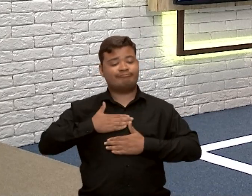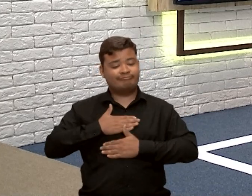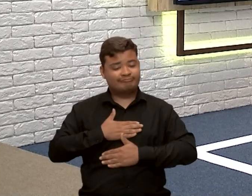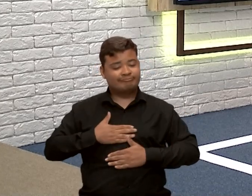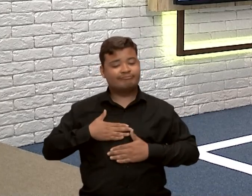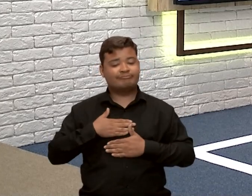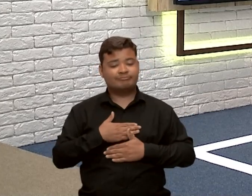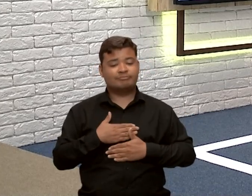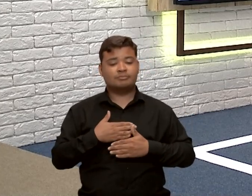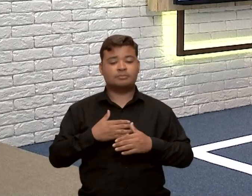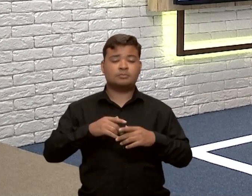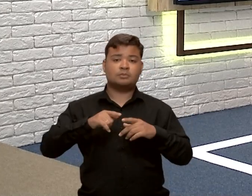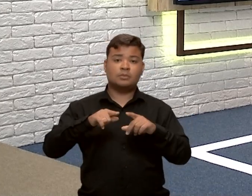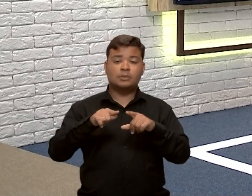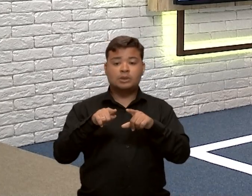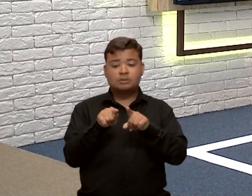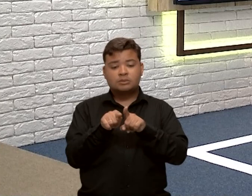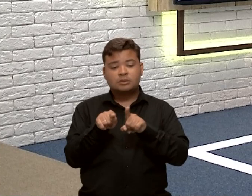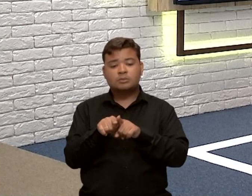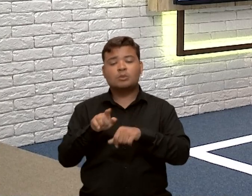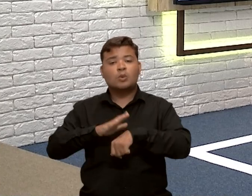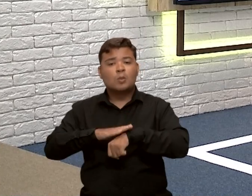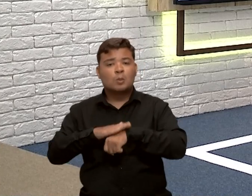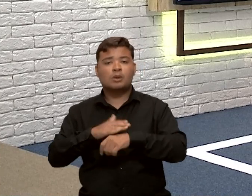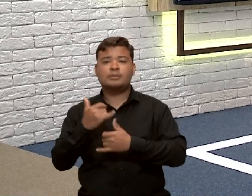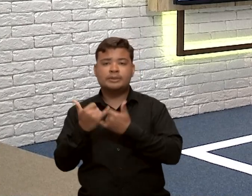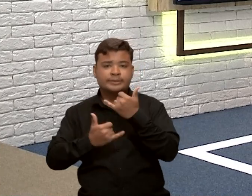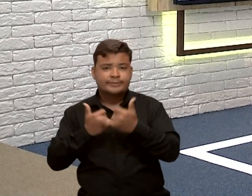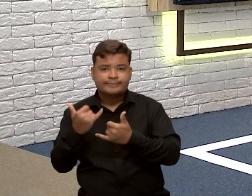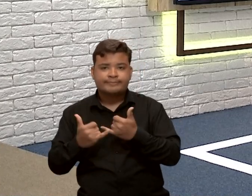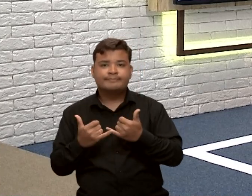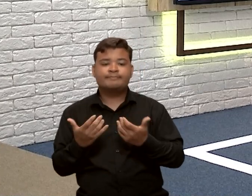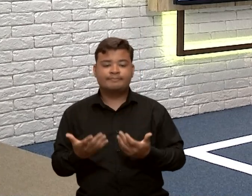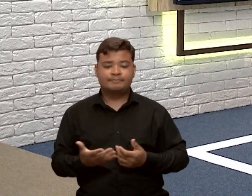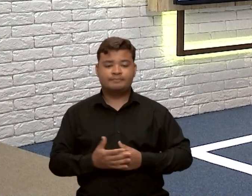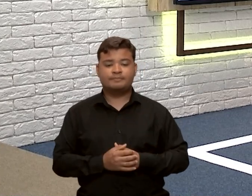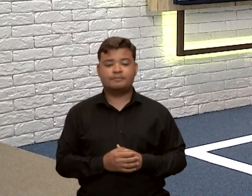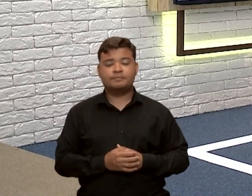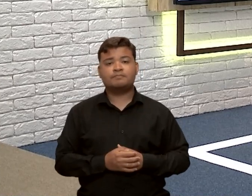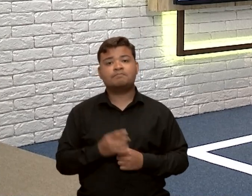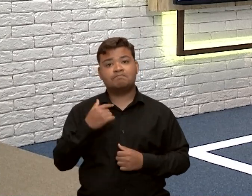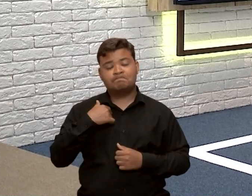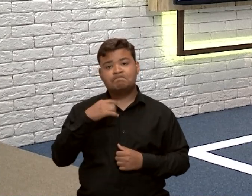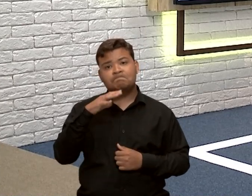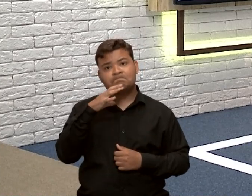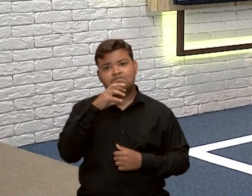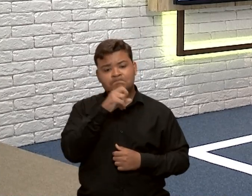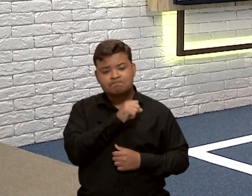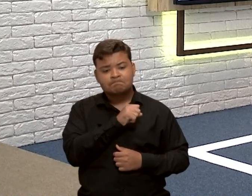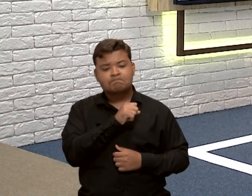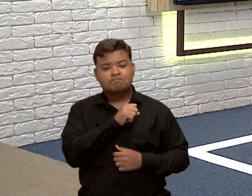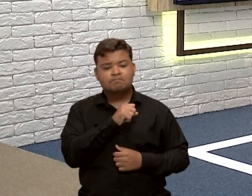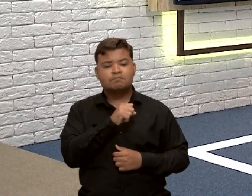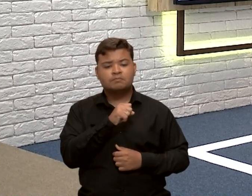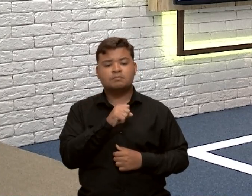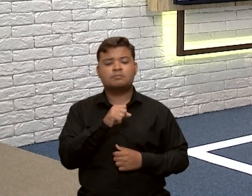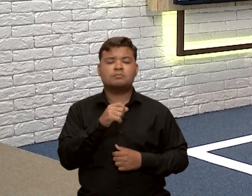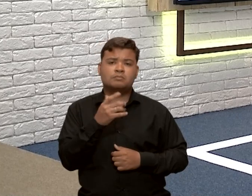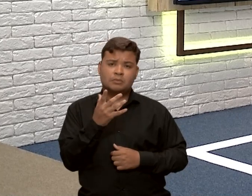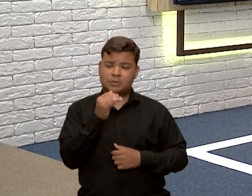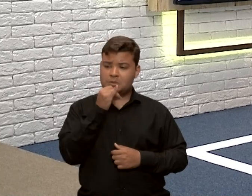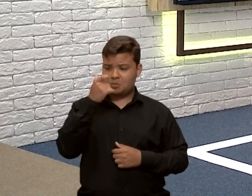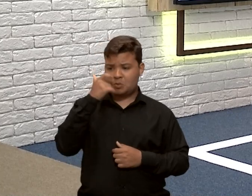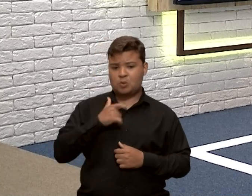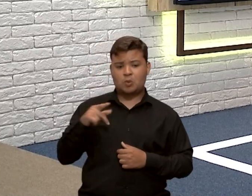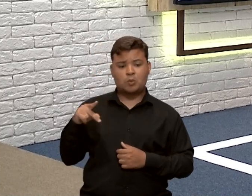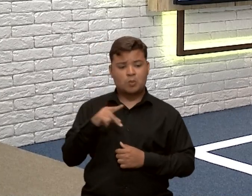momentos de brincadeiras, enfim. Então, assim, eu acho que nós, enquanto sociedade, enquanto